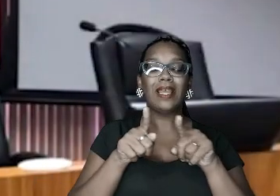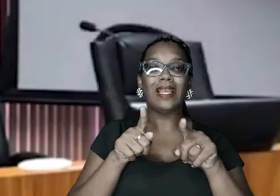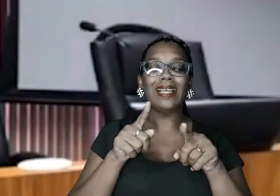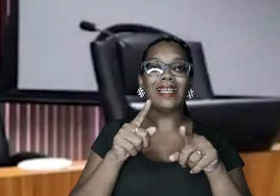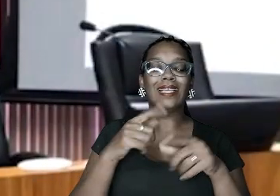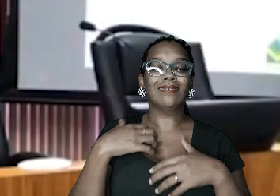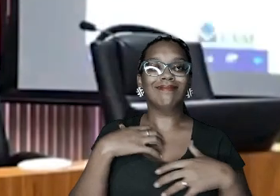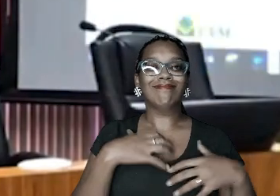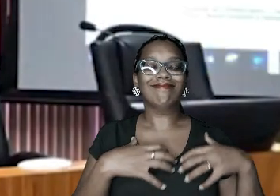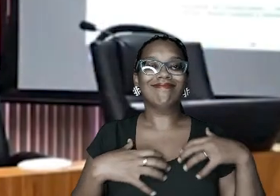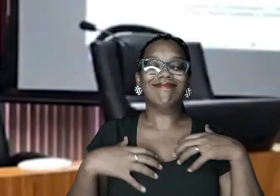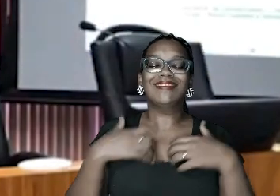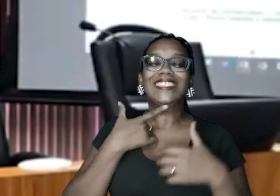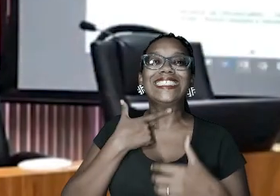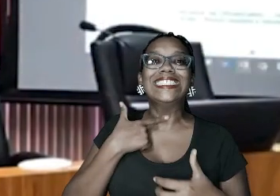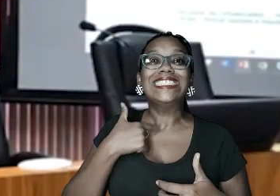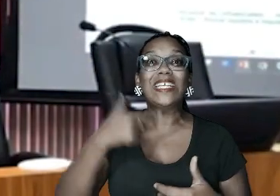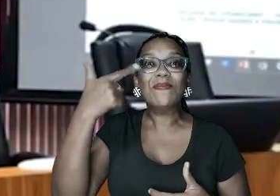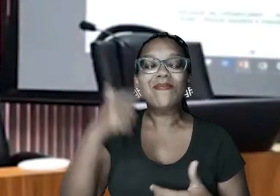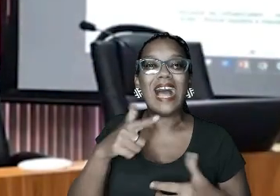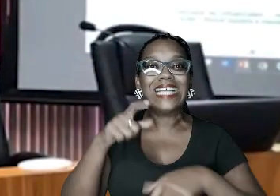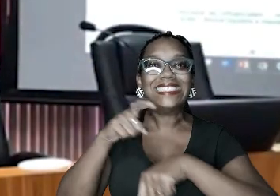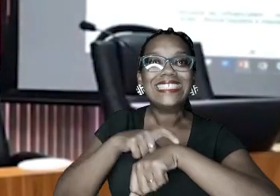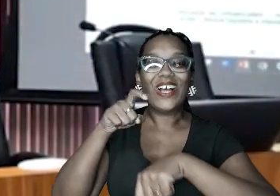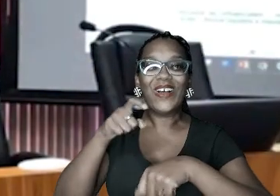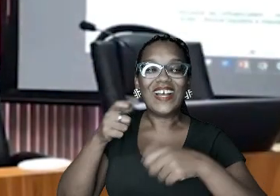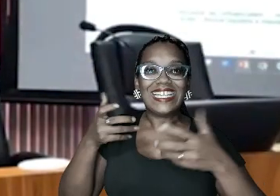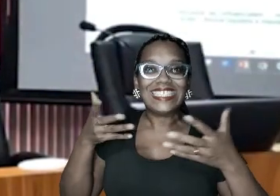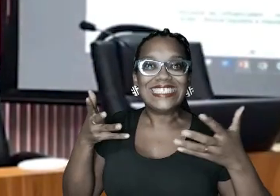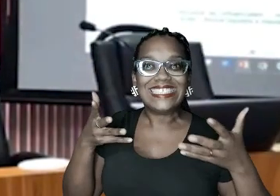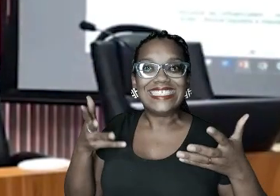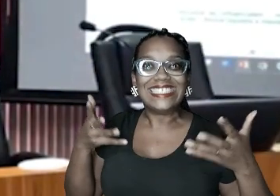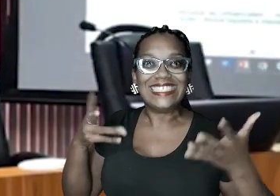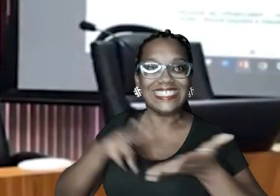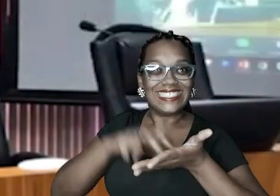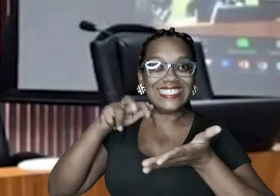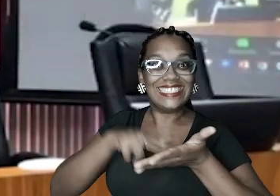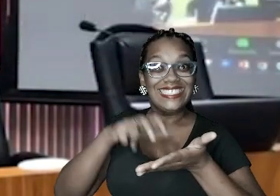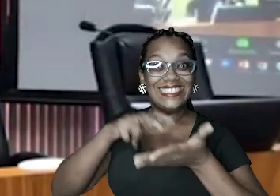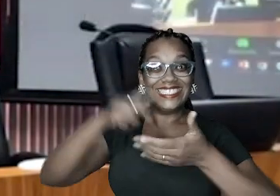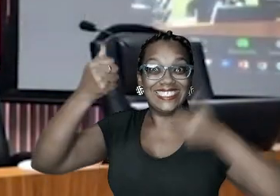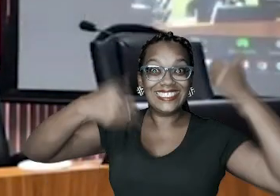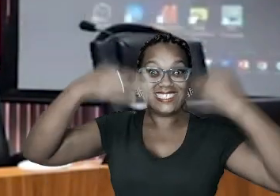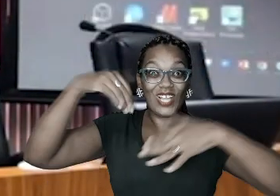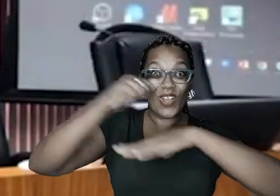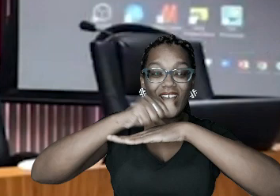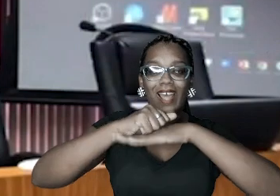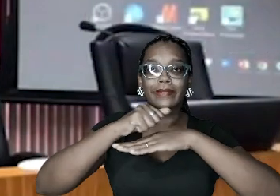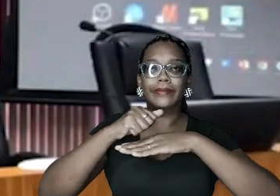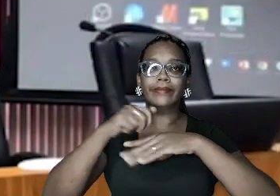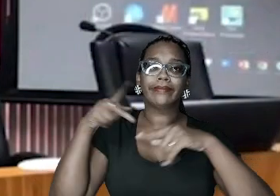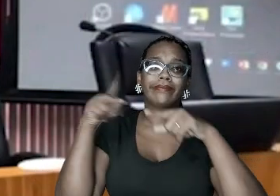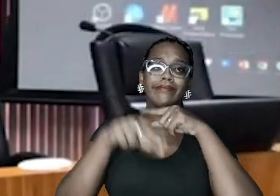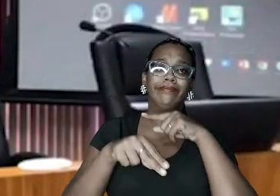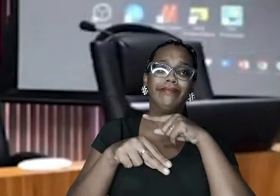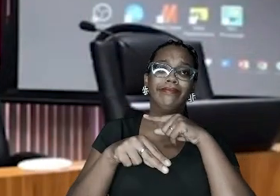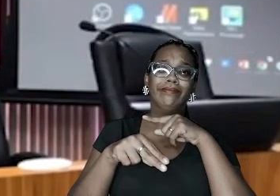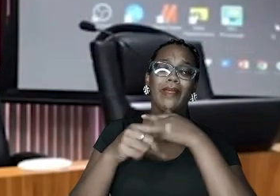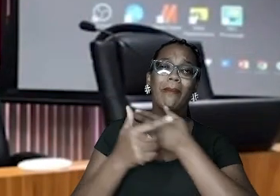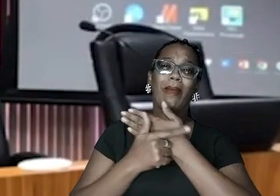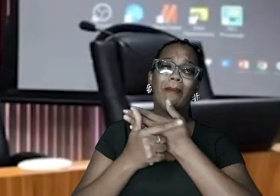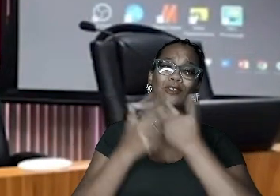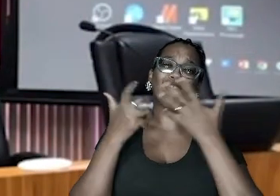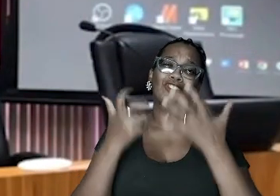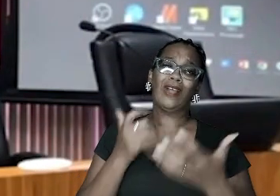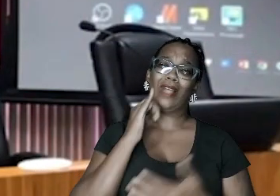eu também fiquei fiquei com a sensação de quero mais porque justamente no momento que ia ficar empolgante falar dos casos